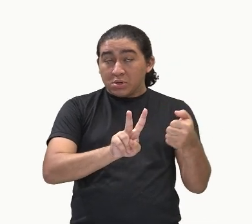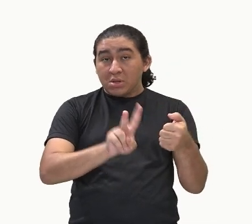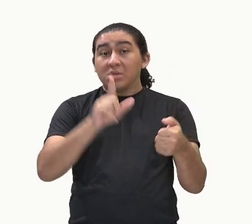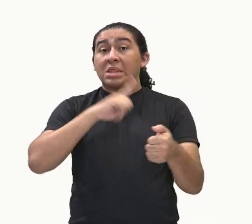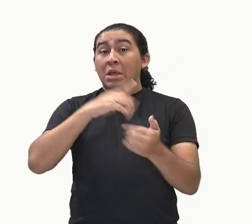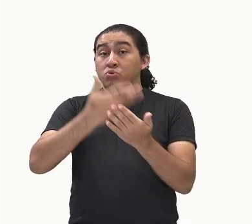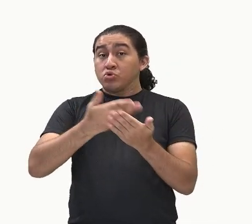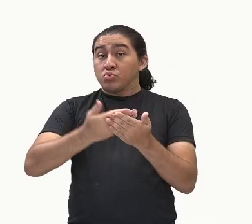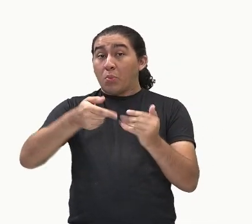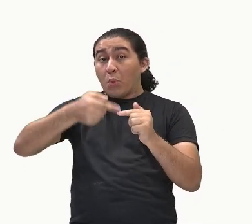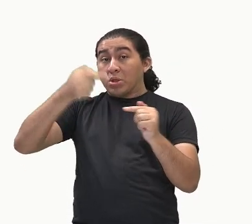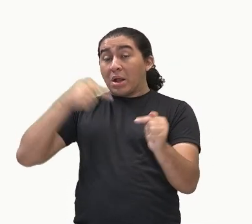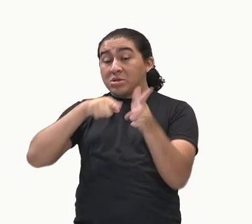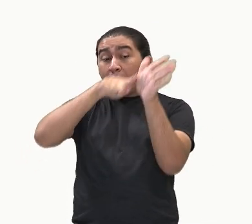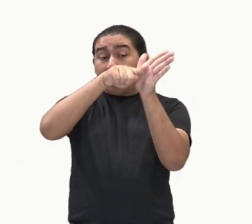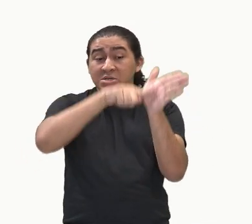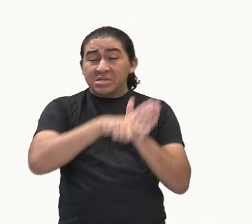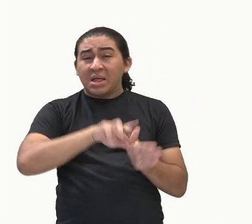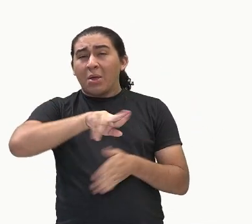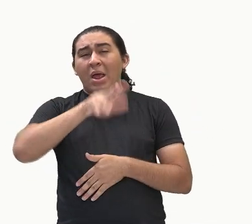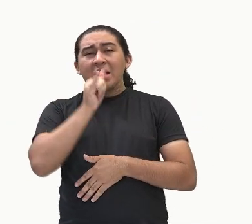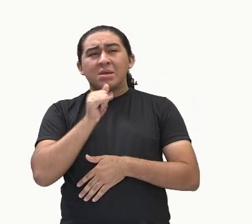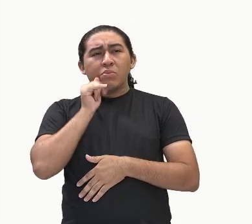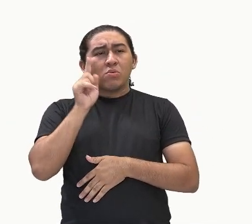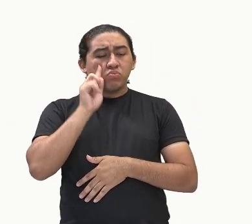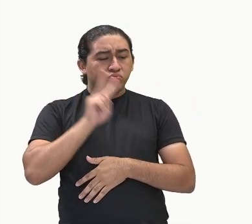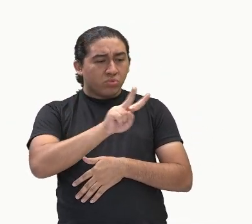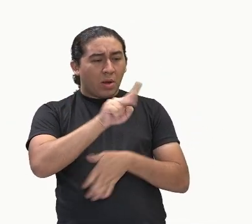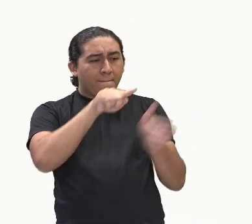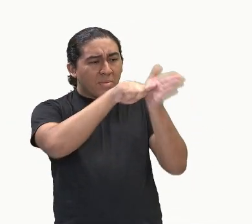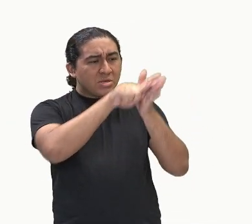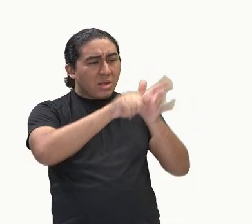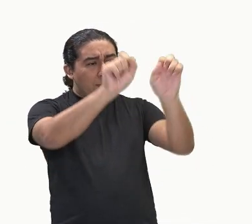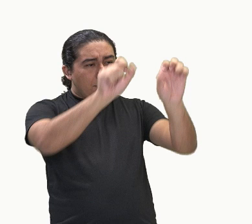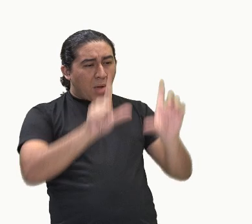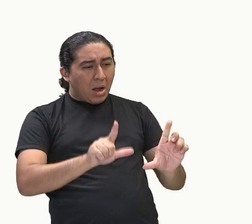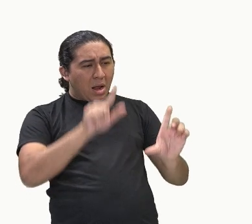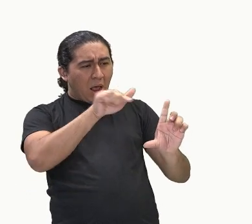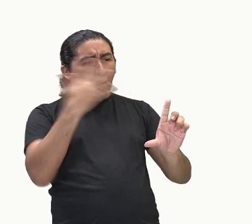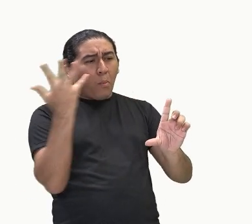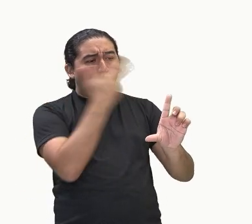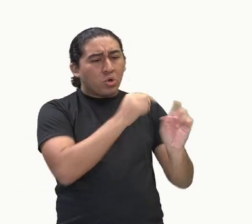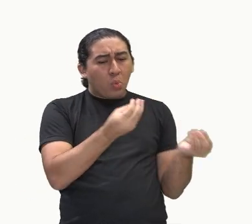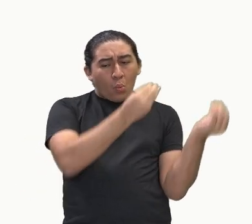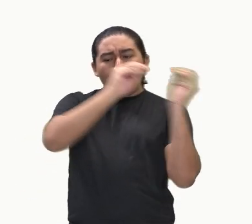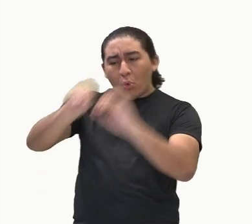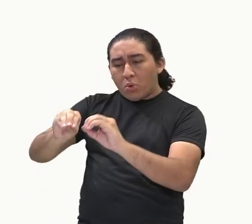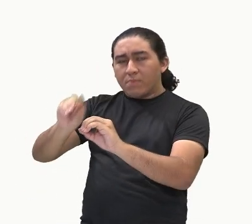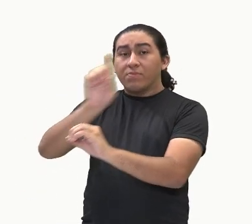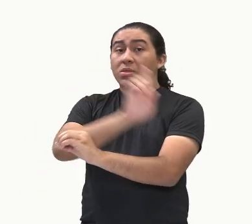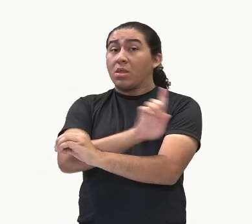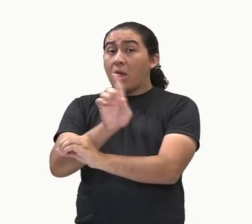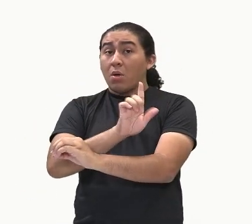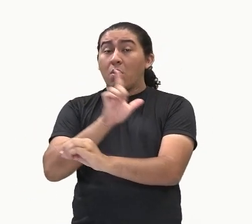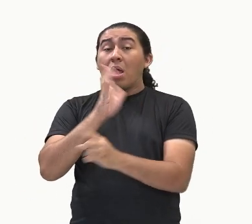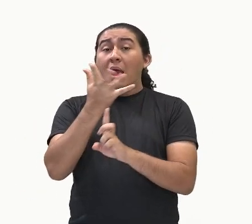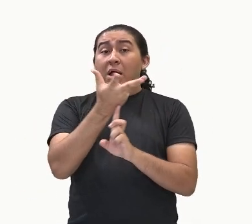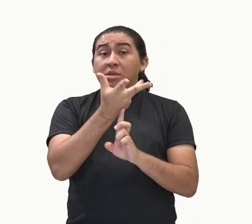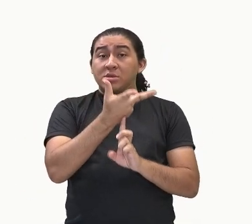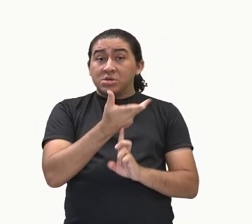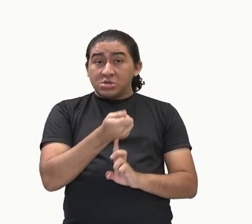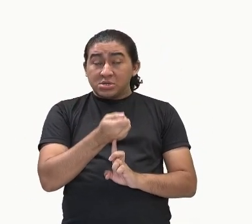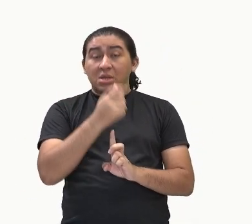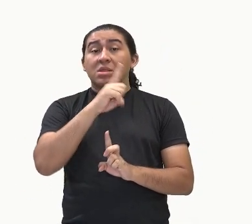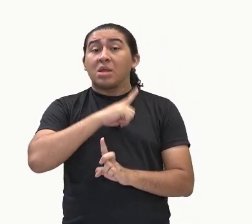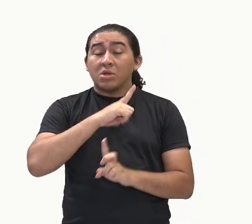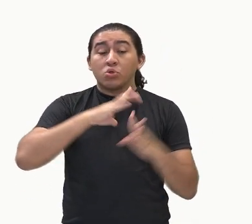pode simplesmente pegar, achei isso bonito, eu vou colocar. Não, esses artistas, eles possuem todo o embasamento